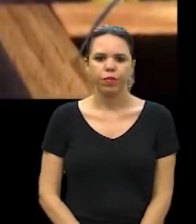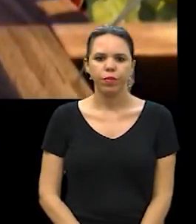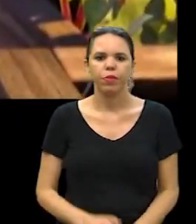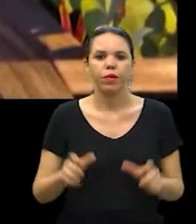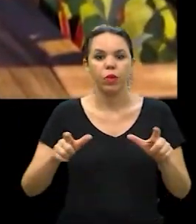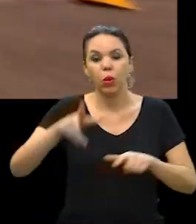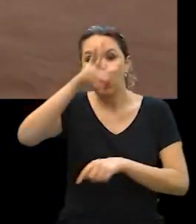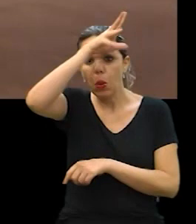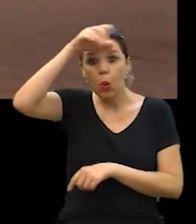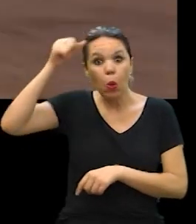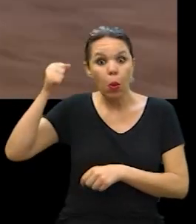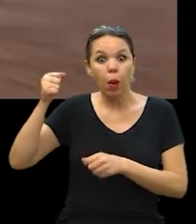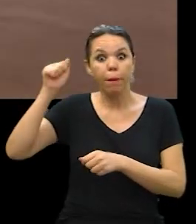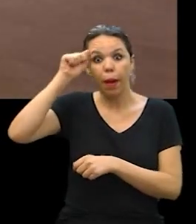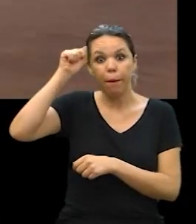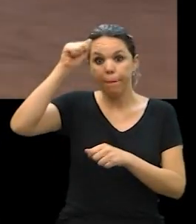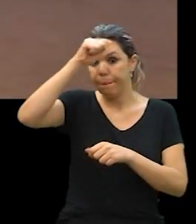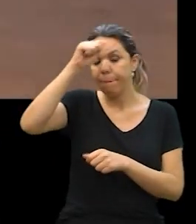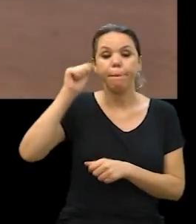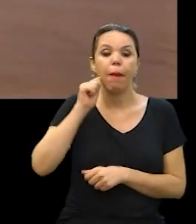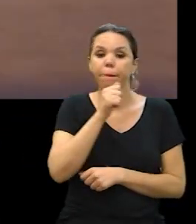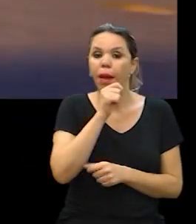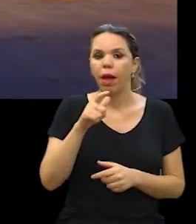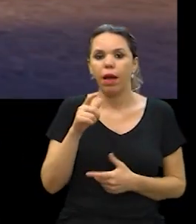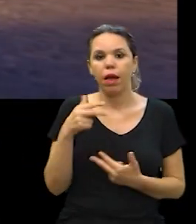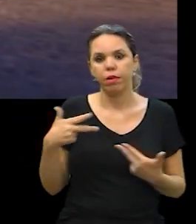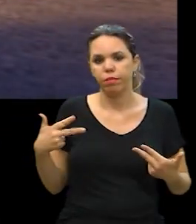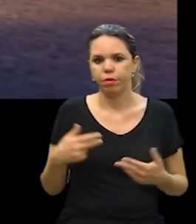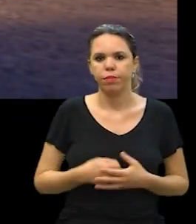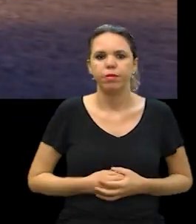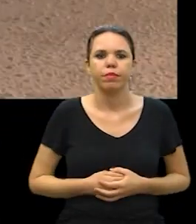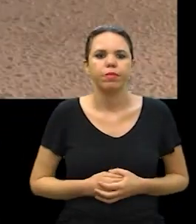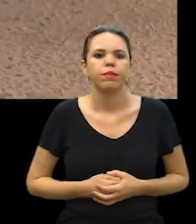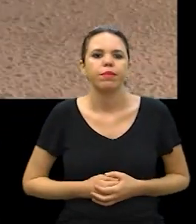Tá indo pra onde? Amazonas. Era pra você Amapá, ficar 6 metros de mim.